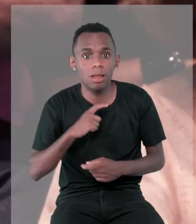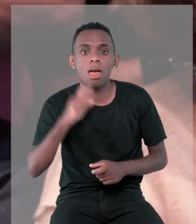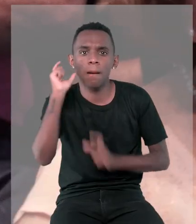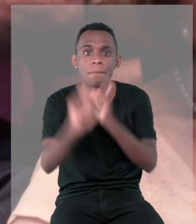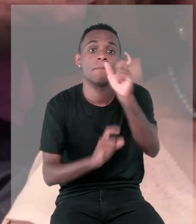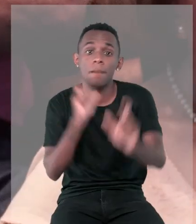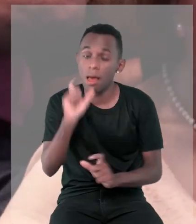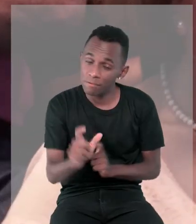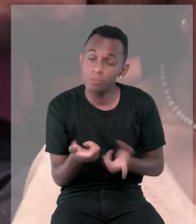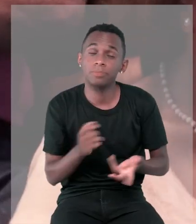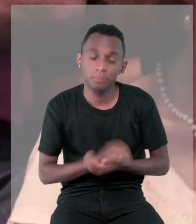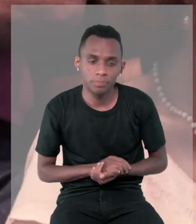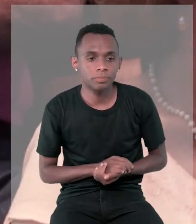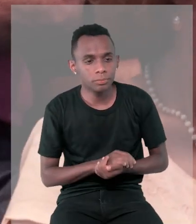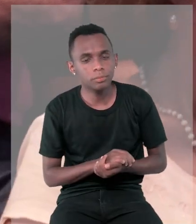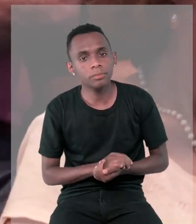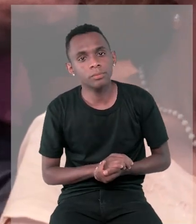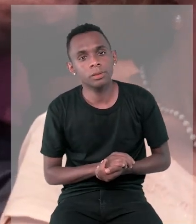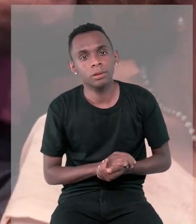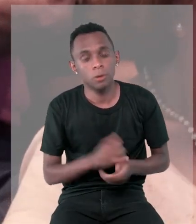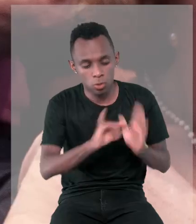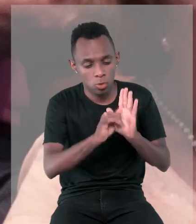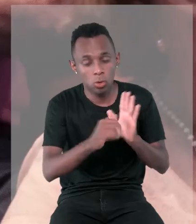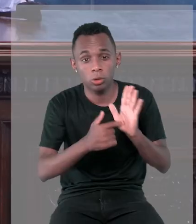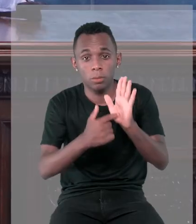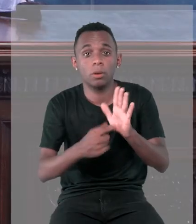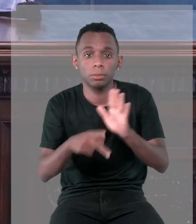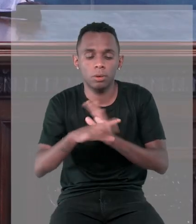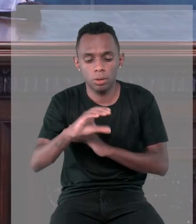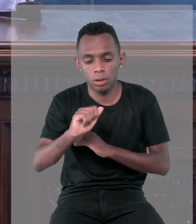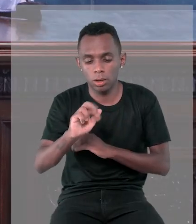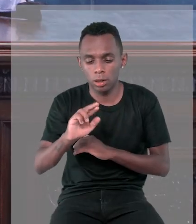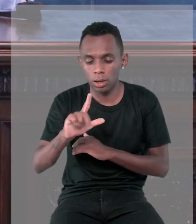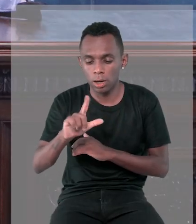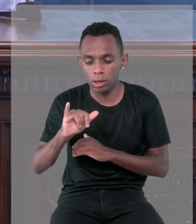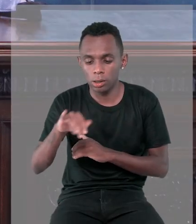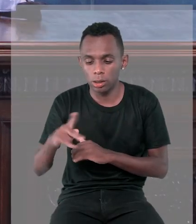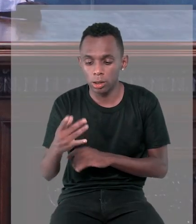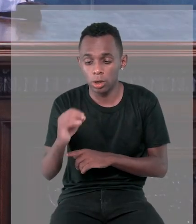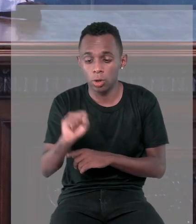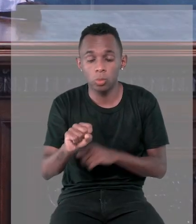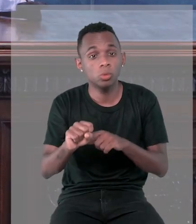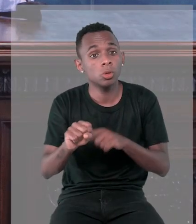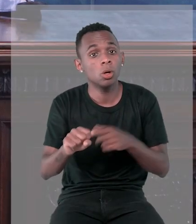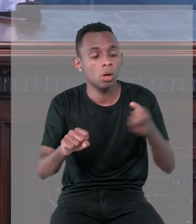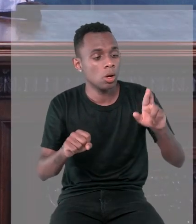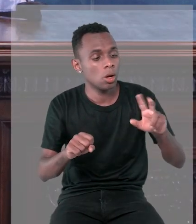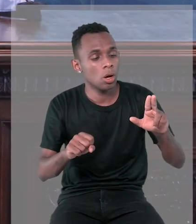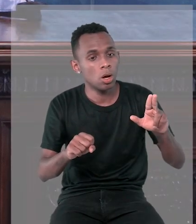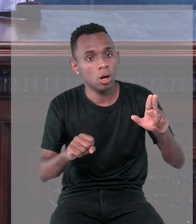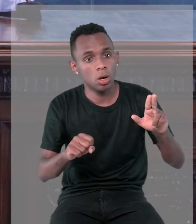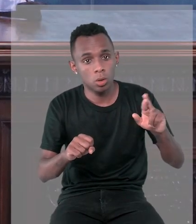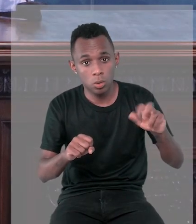linguagem. O conto conta a história do Carlinhos, que é um menino de 4 anos, e que o Raul,